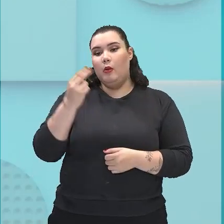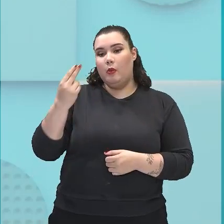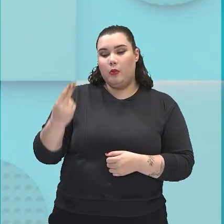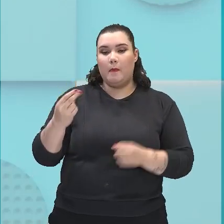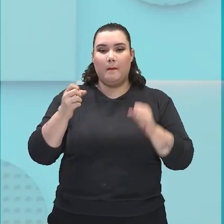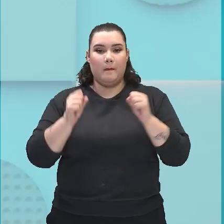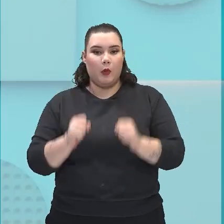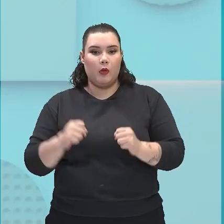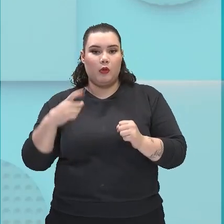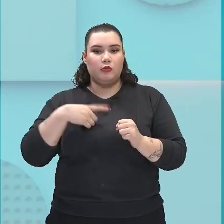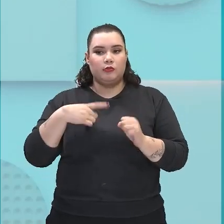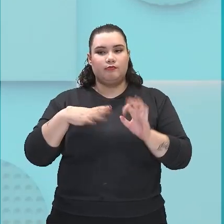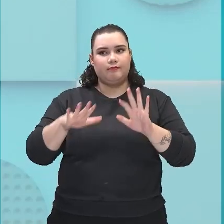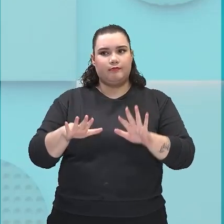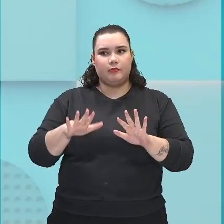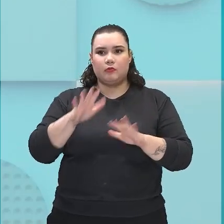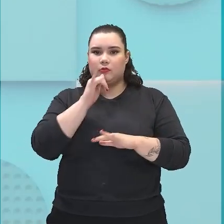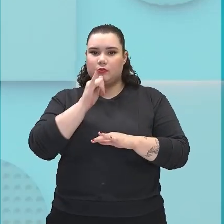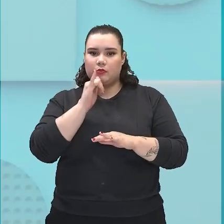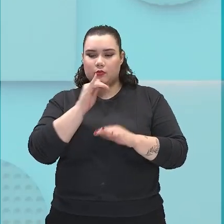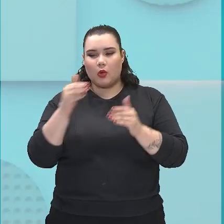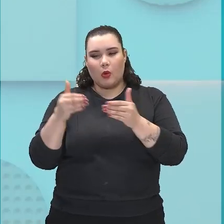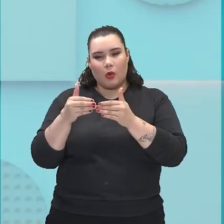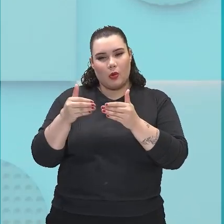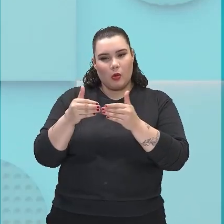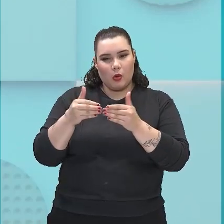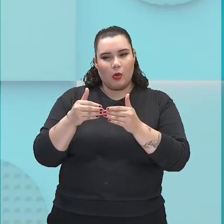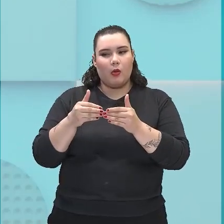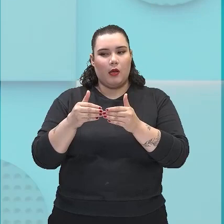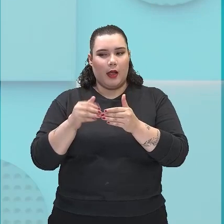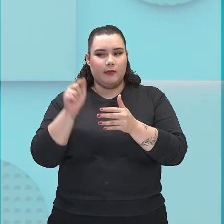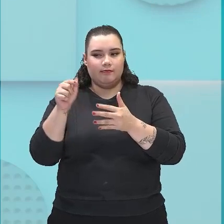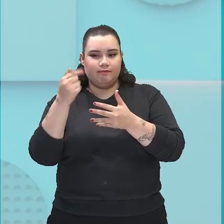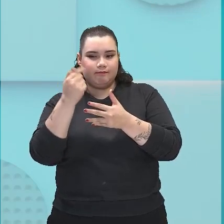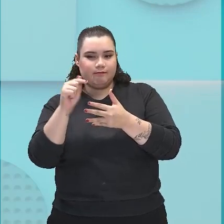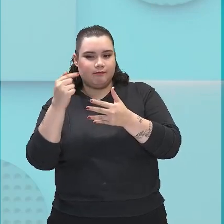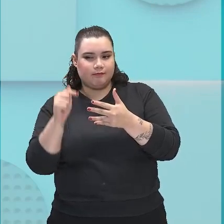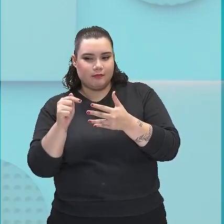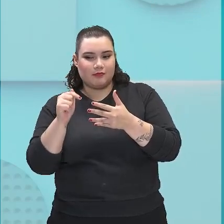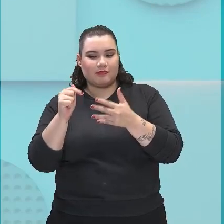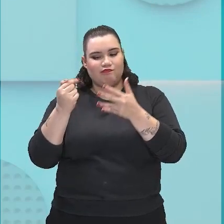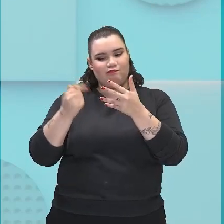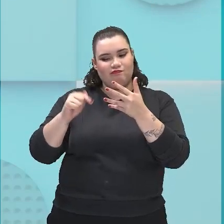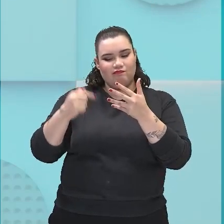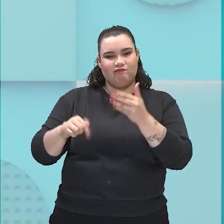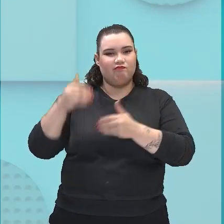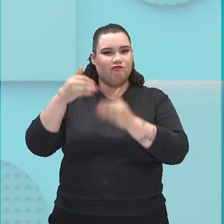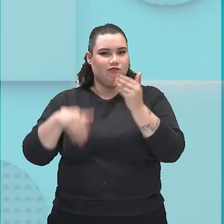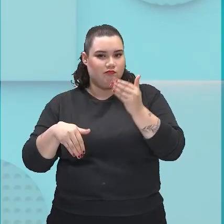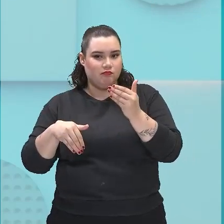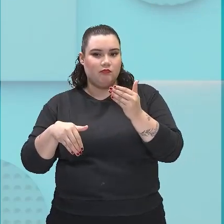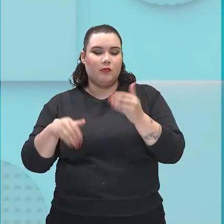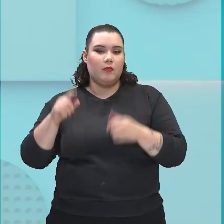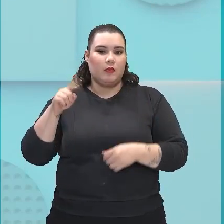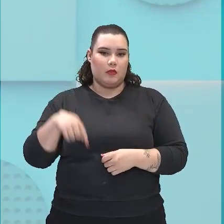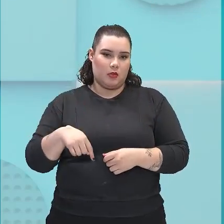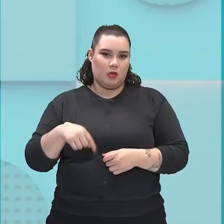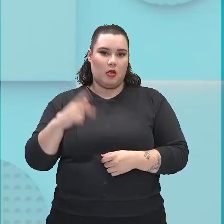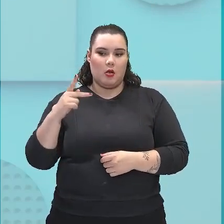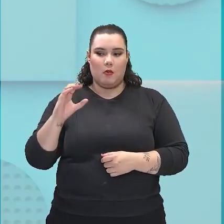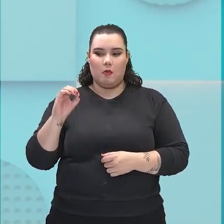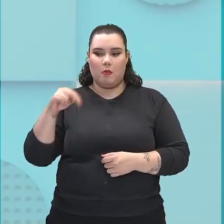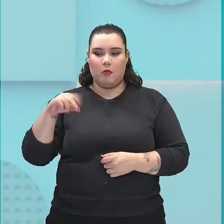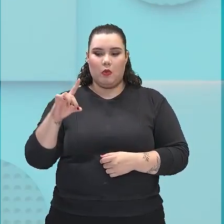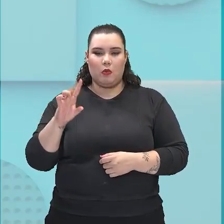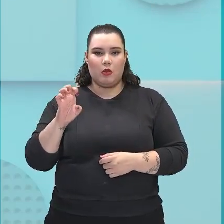fazer uma ponderação. Pode concordar em determinado elemento e discordar entre outro. Isso seria aí o